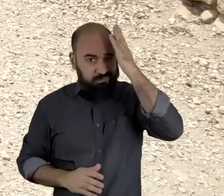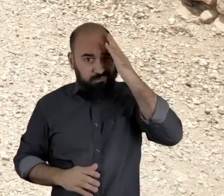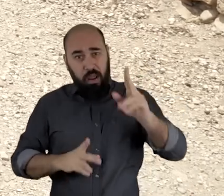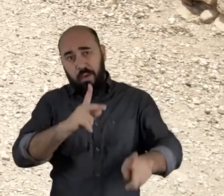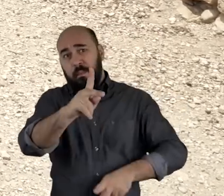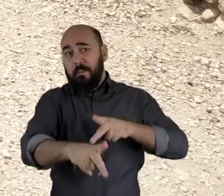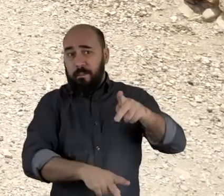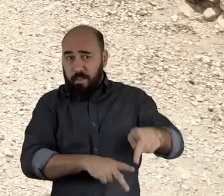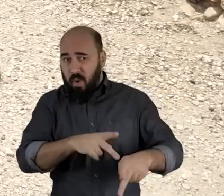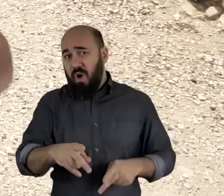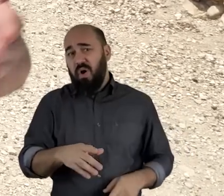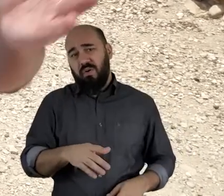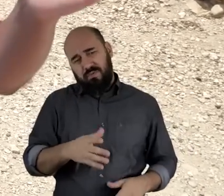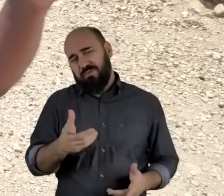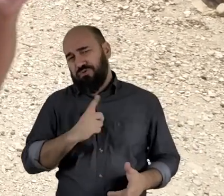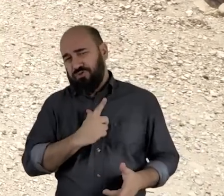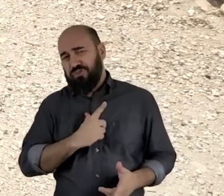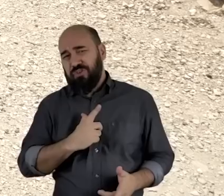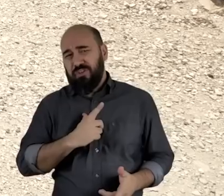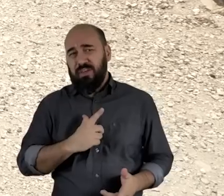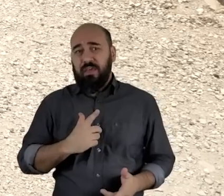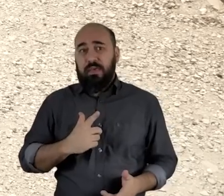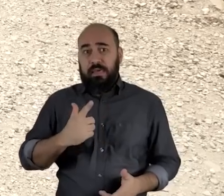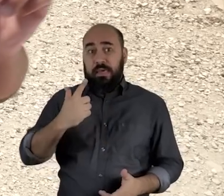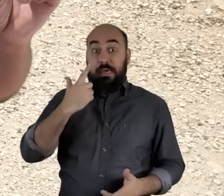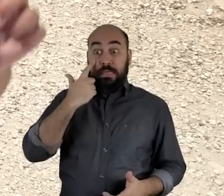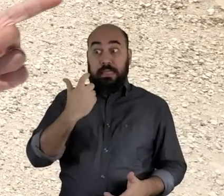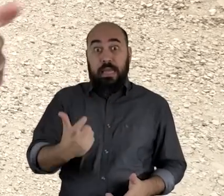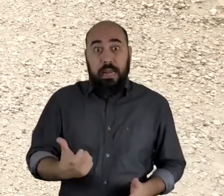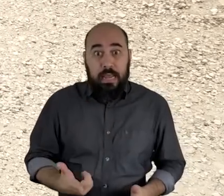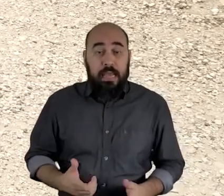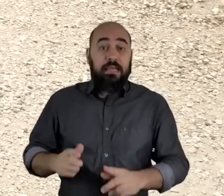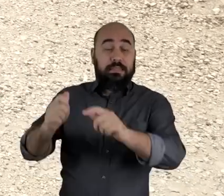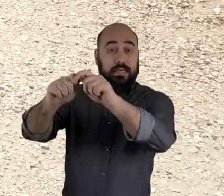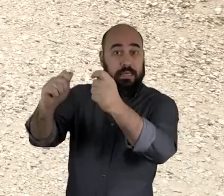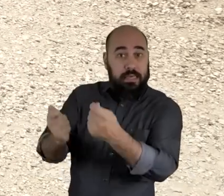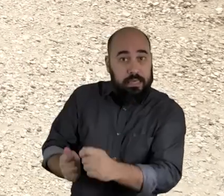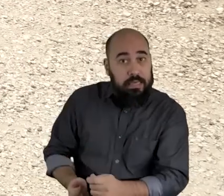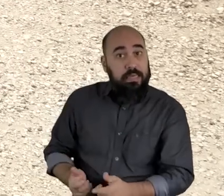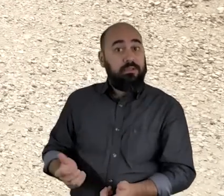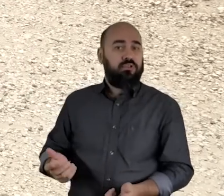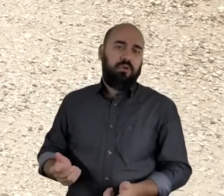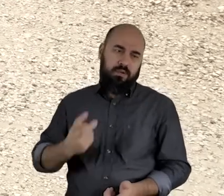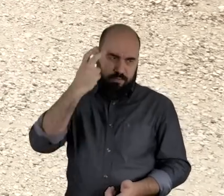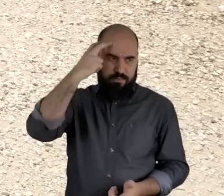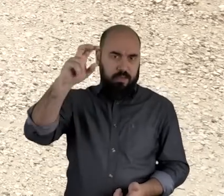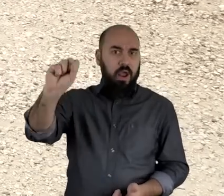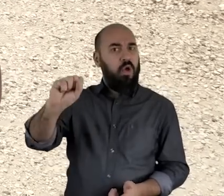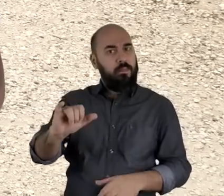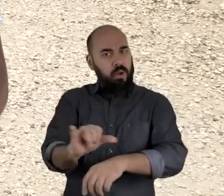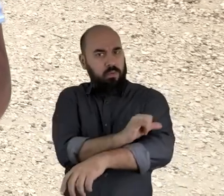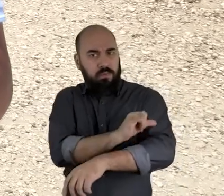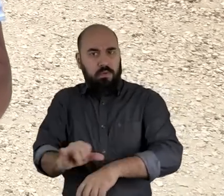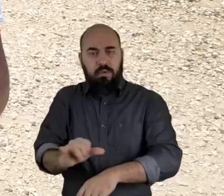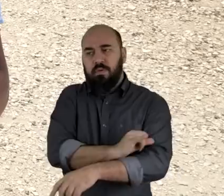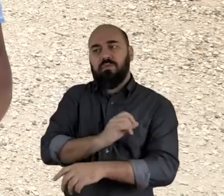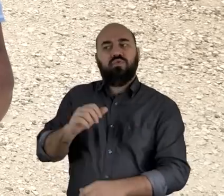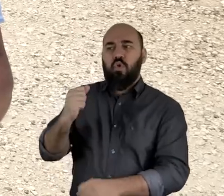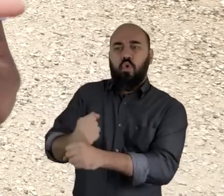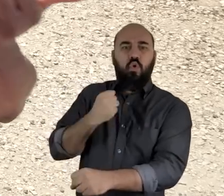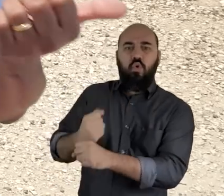tendência de participar da adoração dos deuses em redor, e talvez se Salomão permitisse a construção de algo ali,